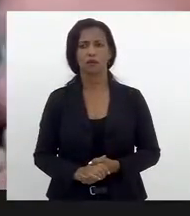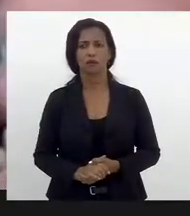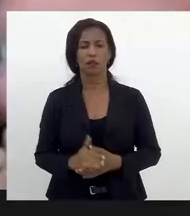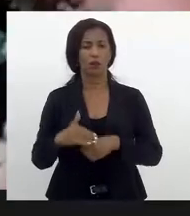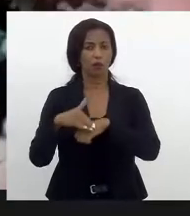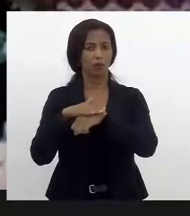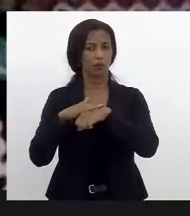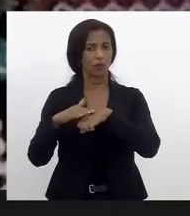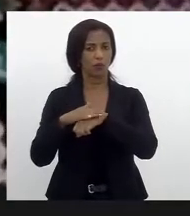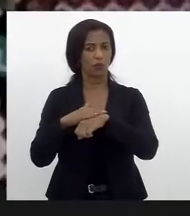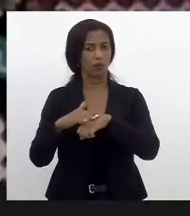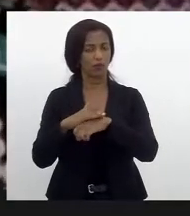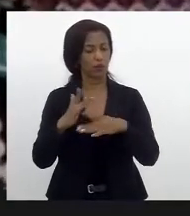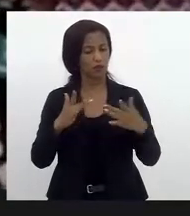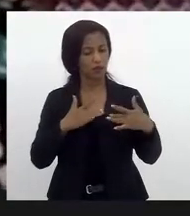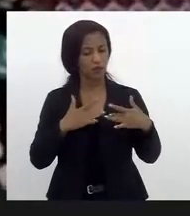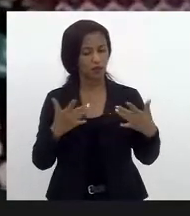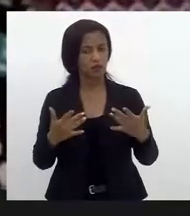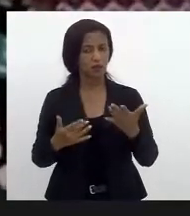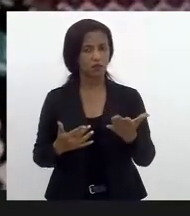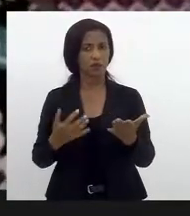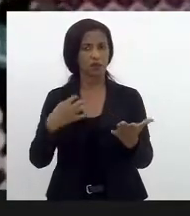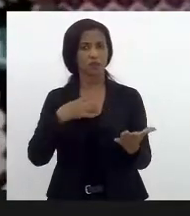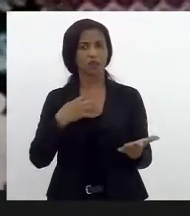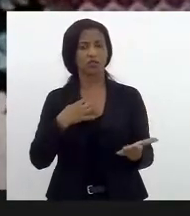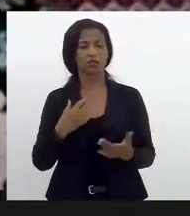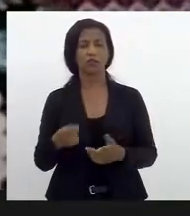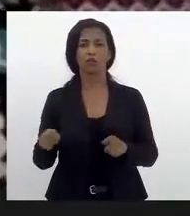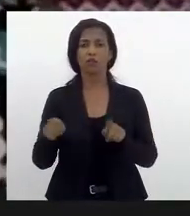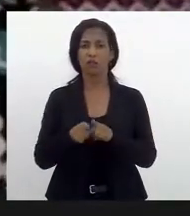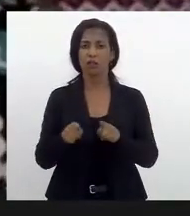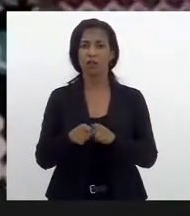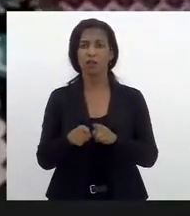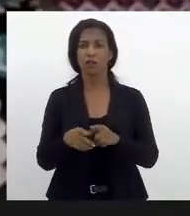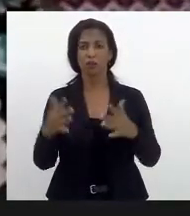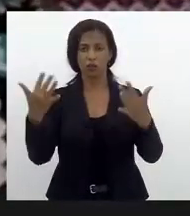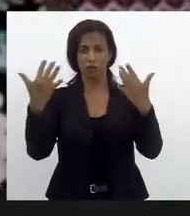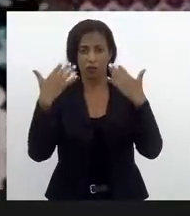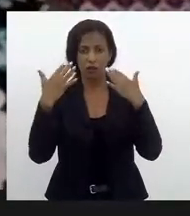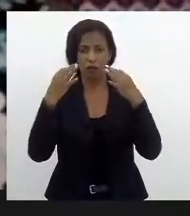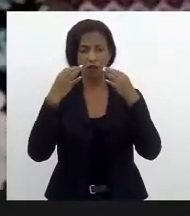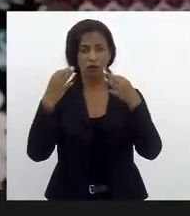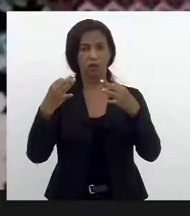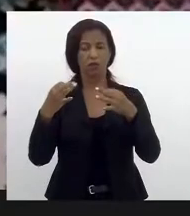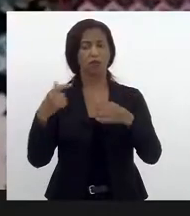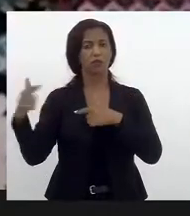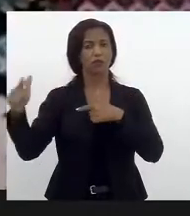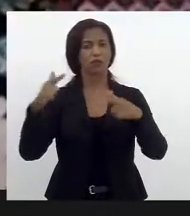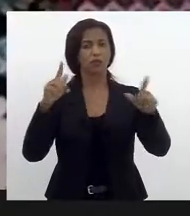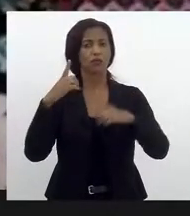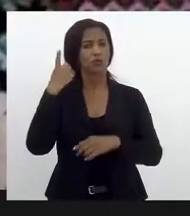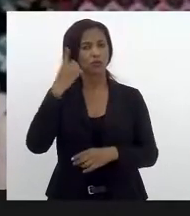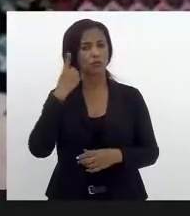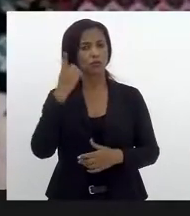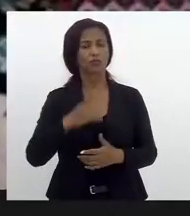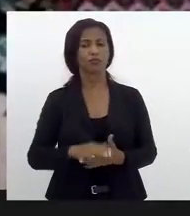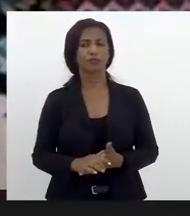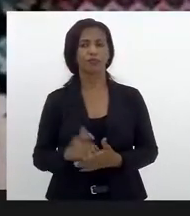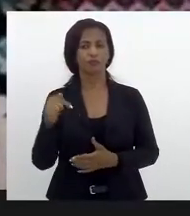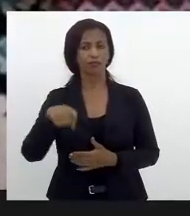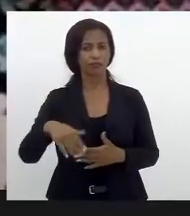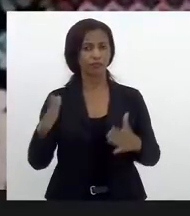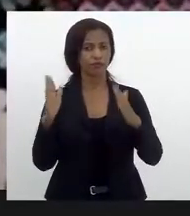a uma conversa e sensibilizá-los nesse sentido e também chamando a atenção dos demais deputados